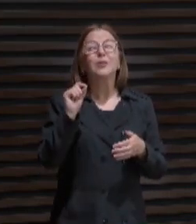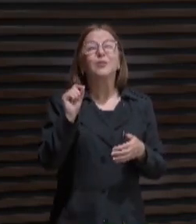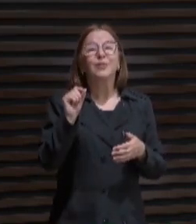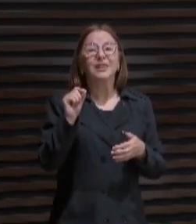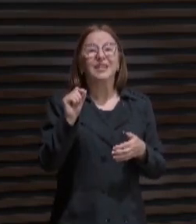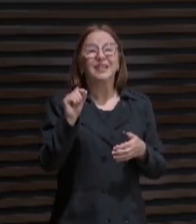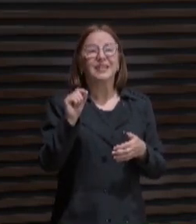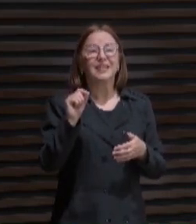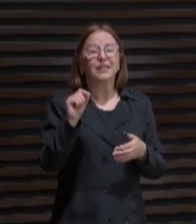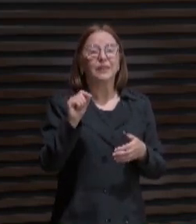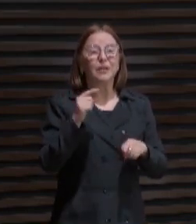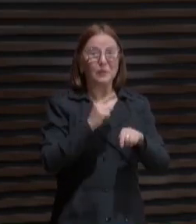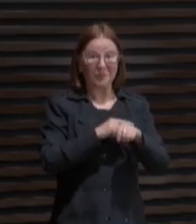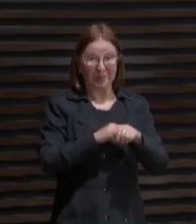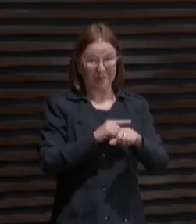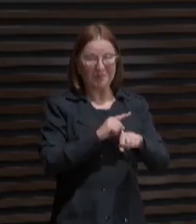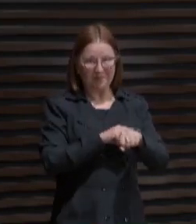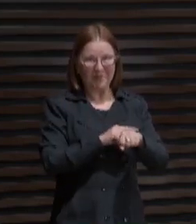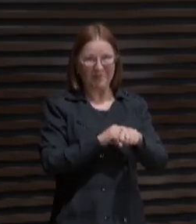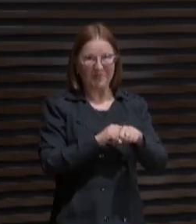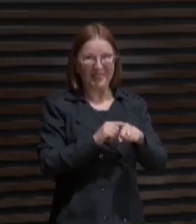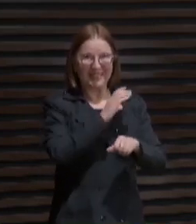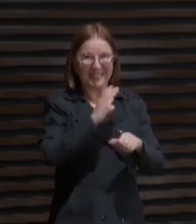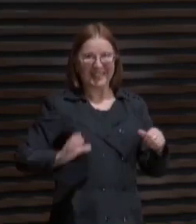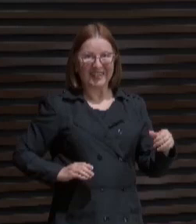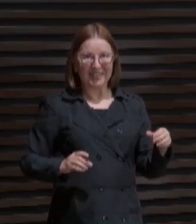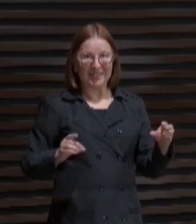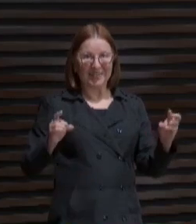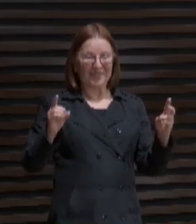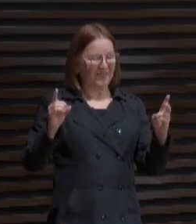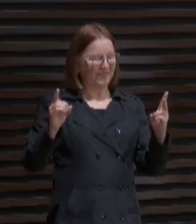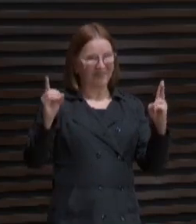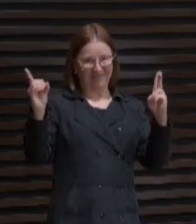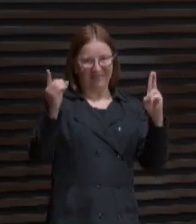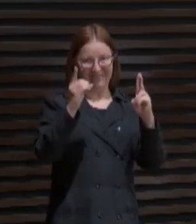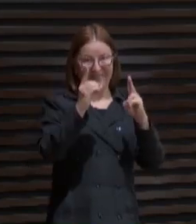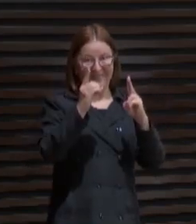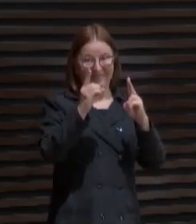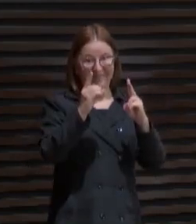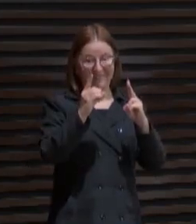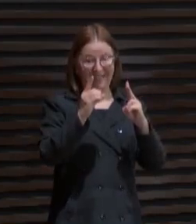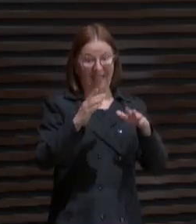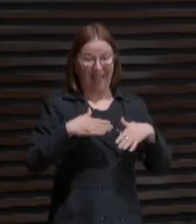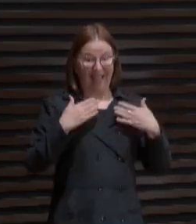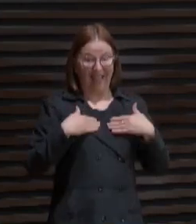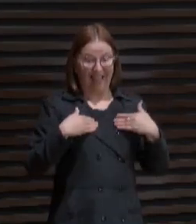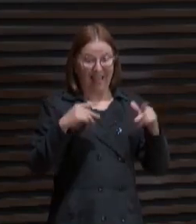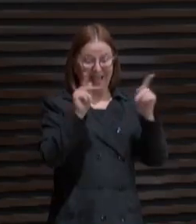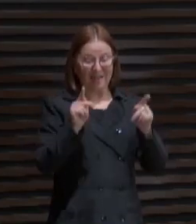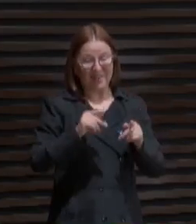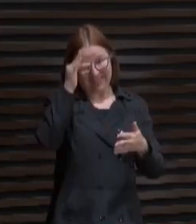alguém. A alegria, a paz e a fé surgem. No caminho, o